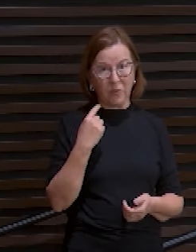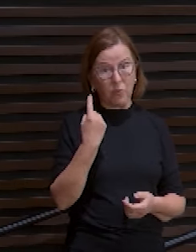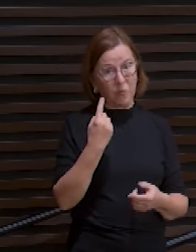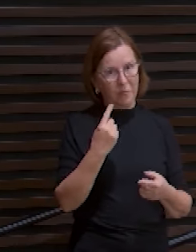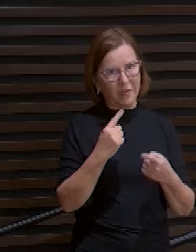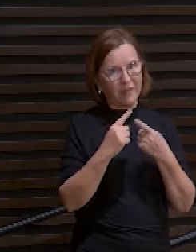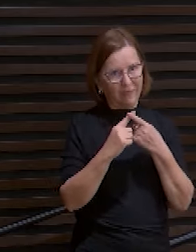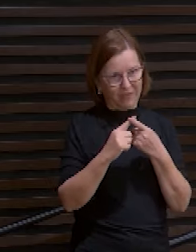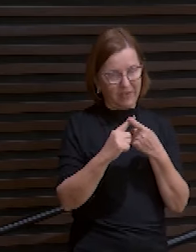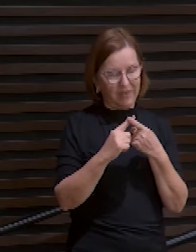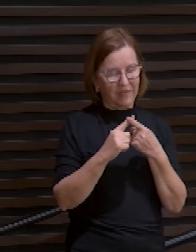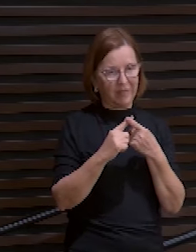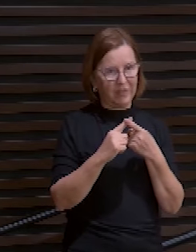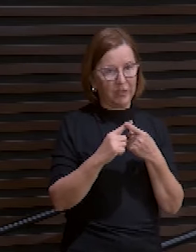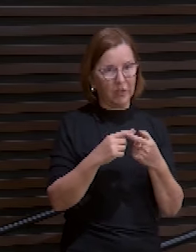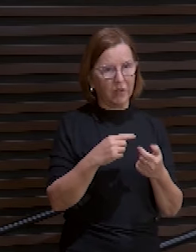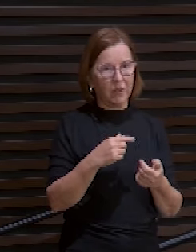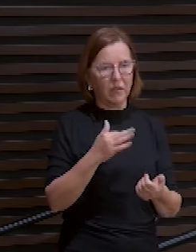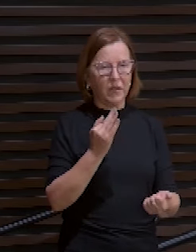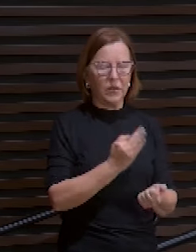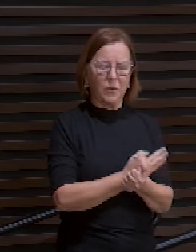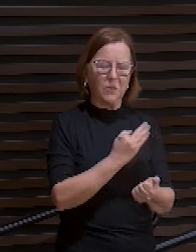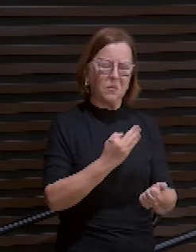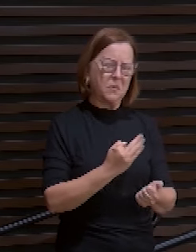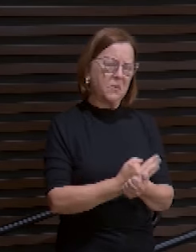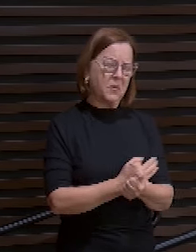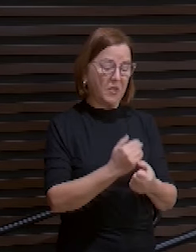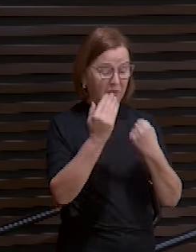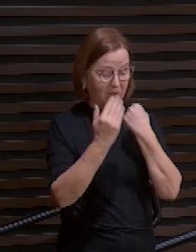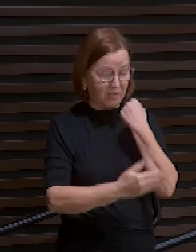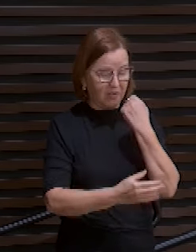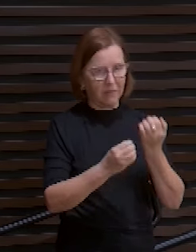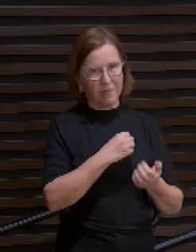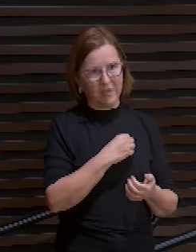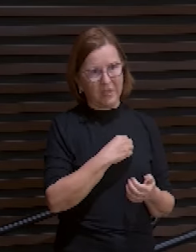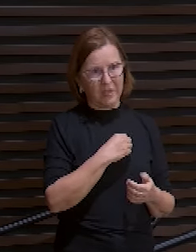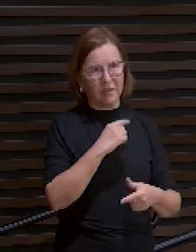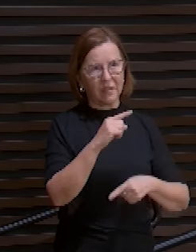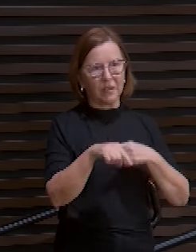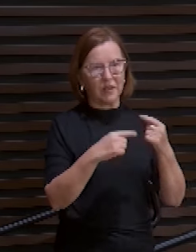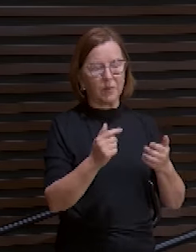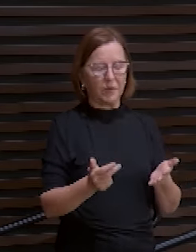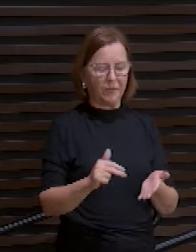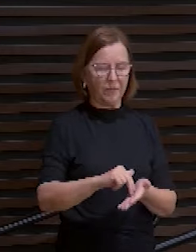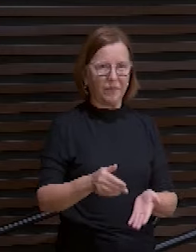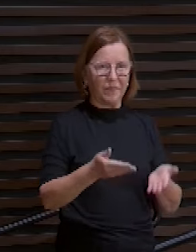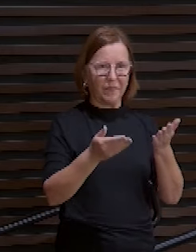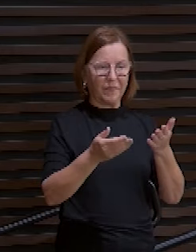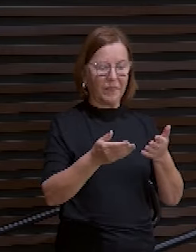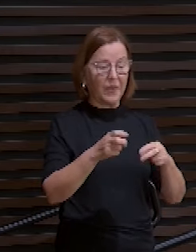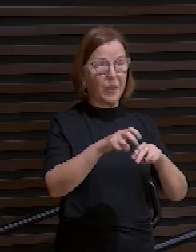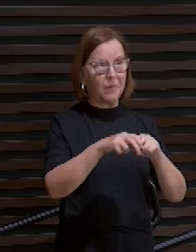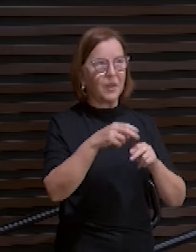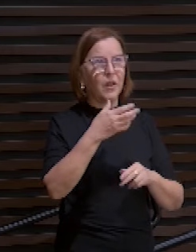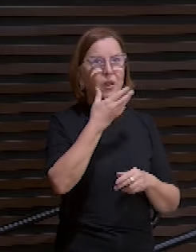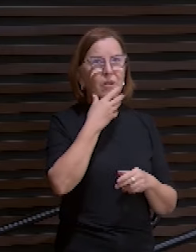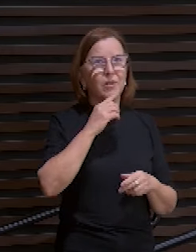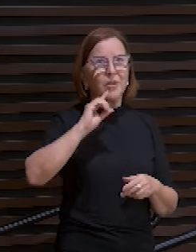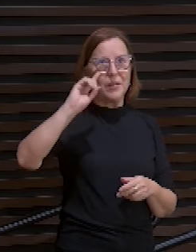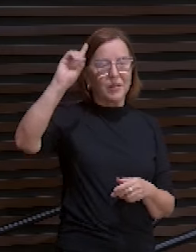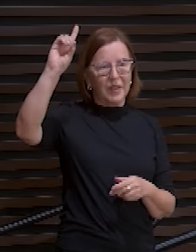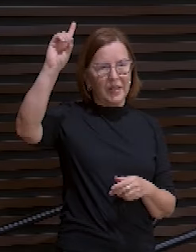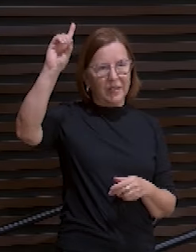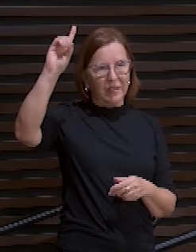todas suportando a penalidade do pecado e depois foi ressurgido pelo pai em liberdade e